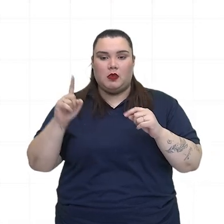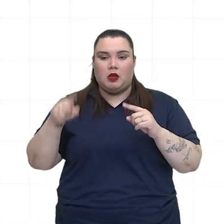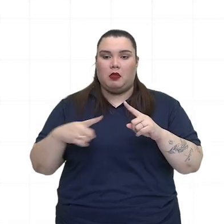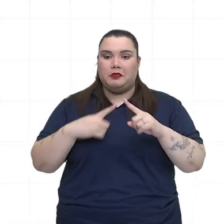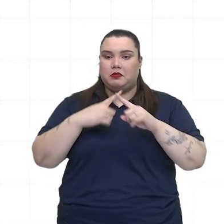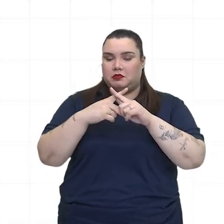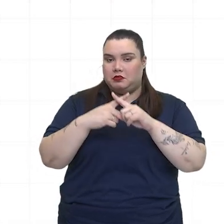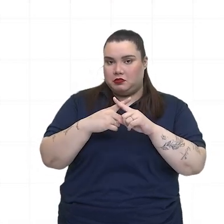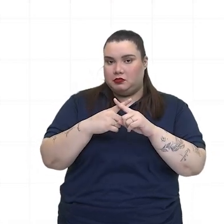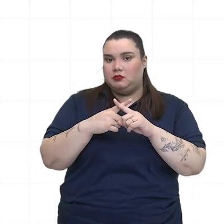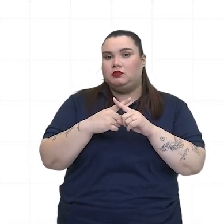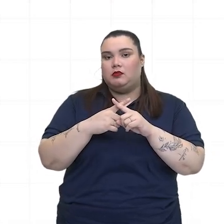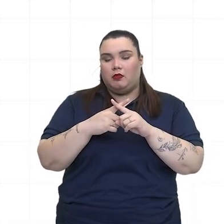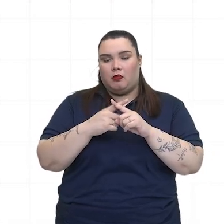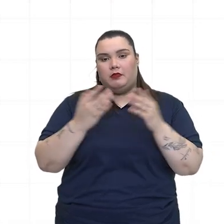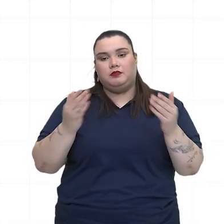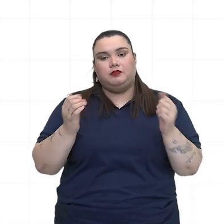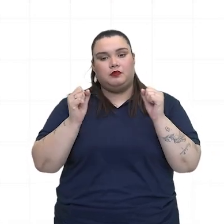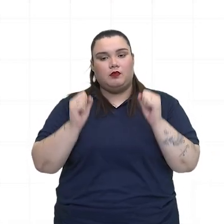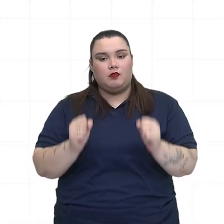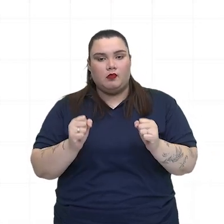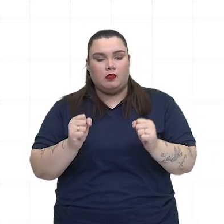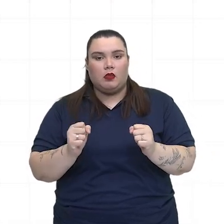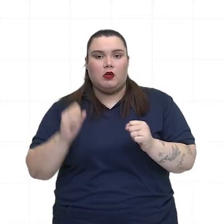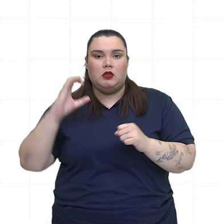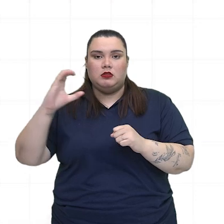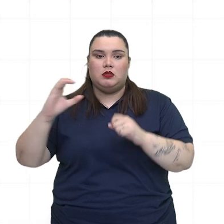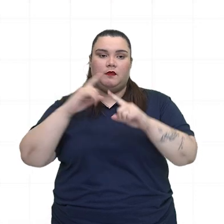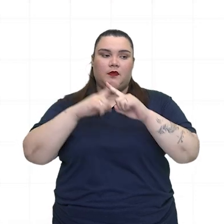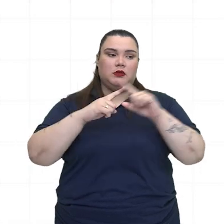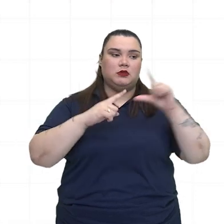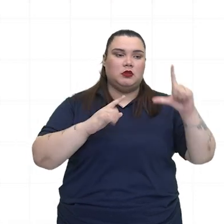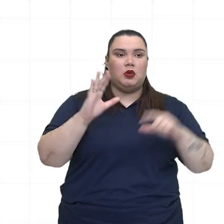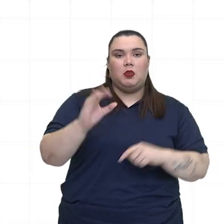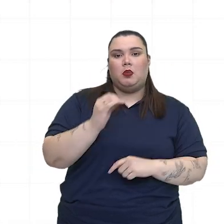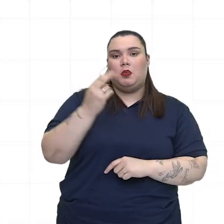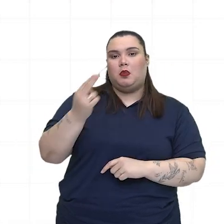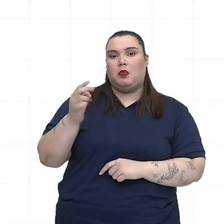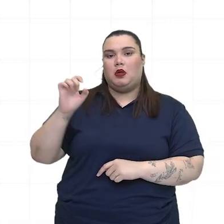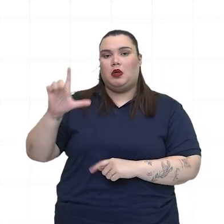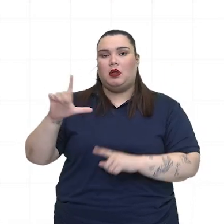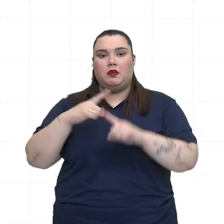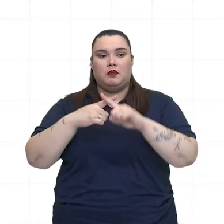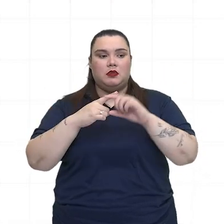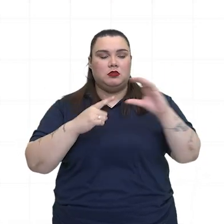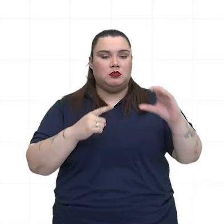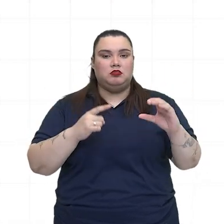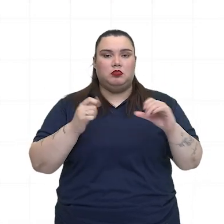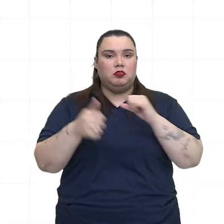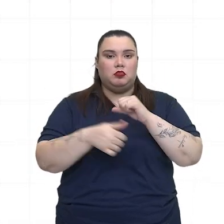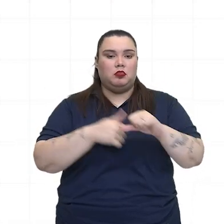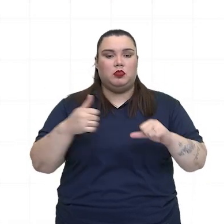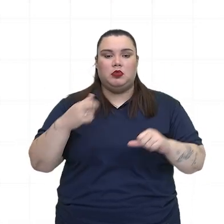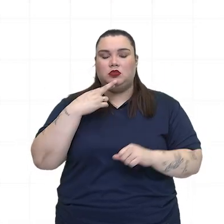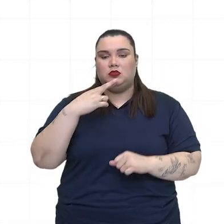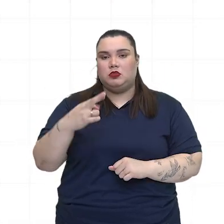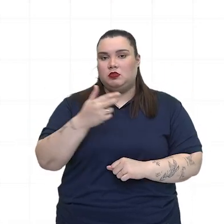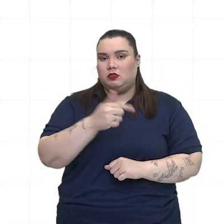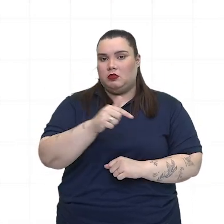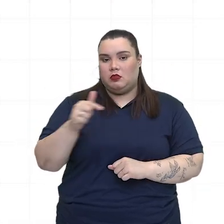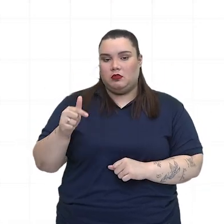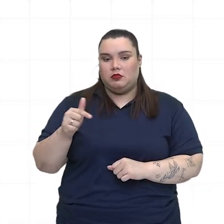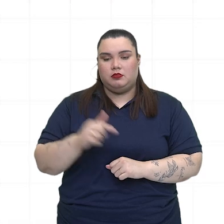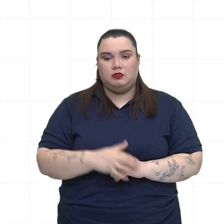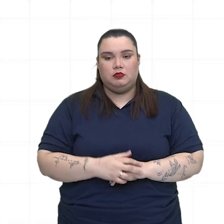de um produto, né? Pode ser comprimento vezes largura, ou largura vezes comprimento, isso não vai alterar o valor final da